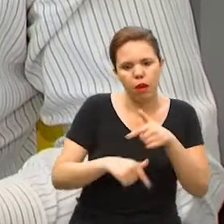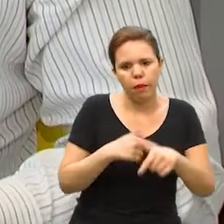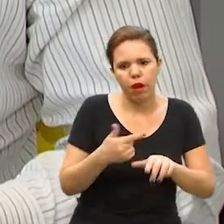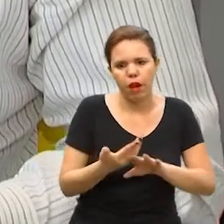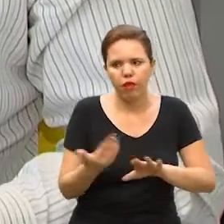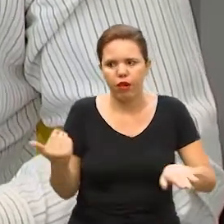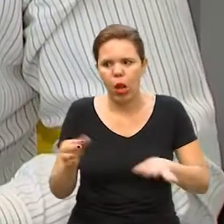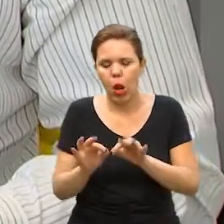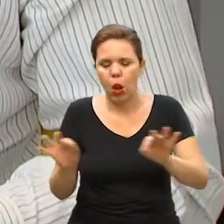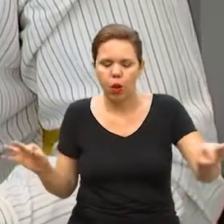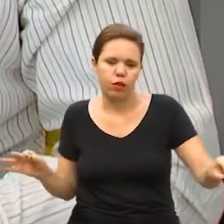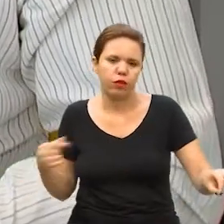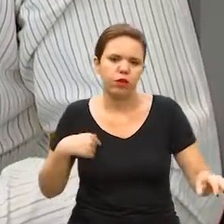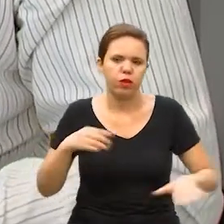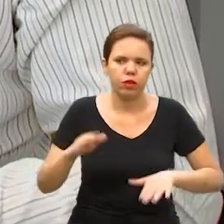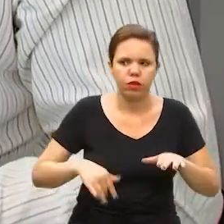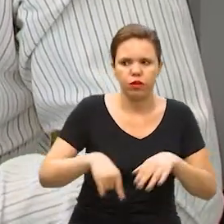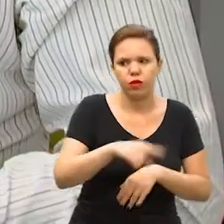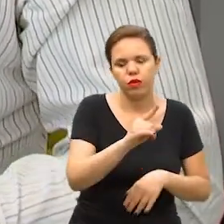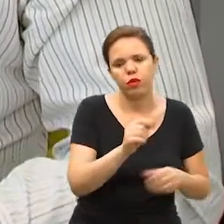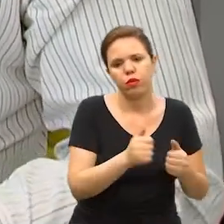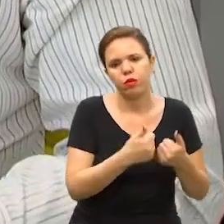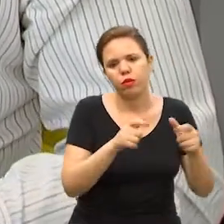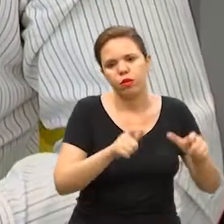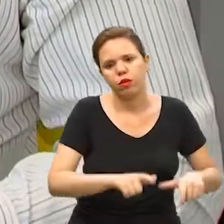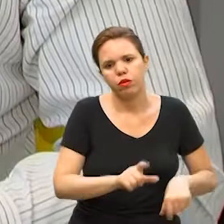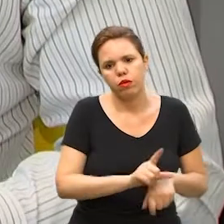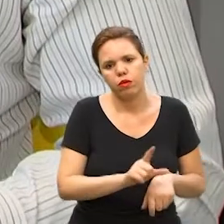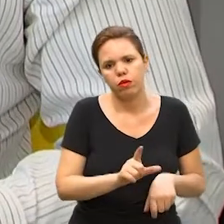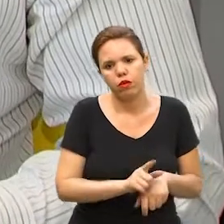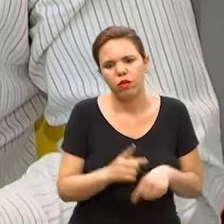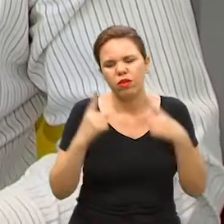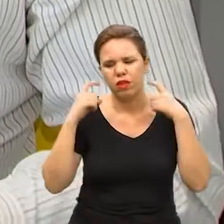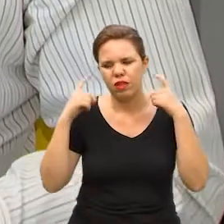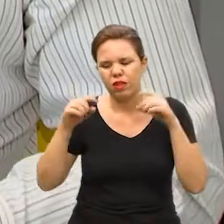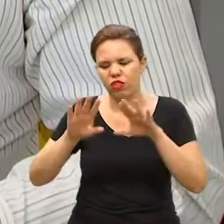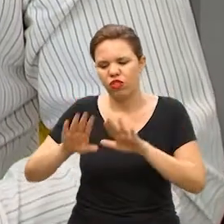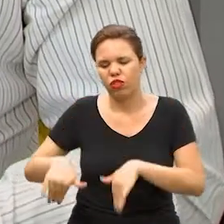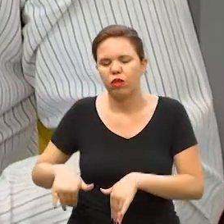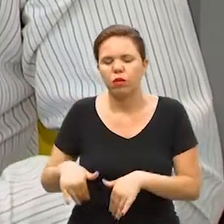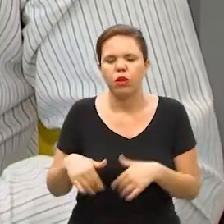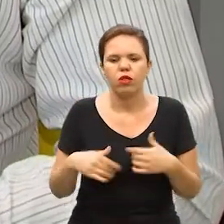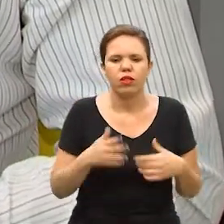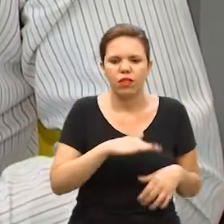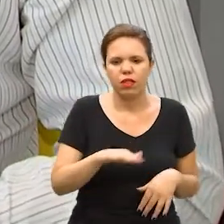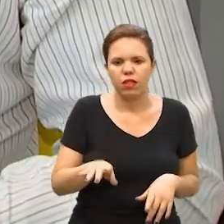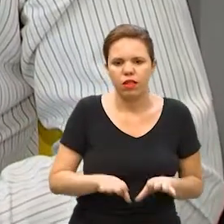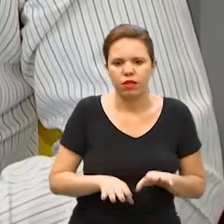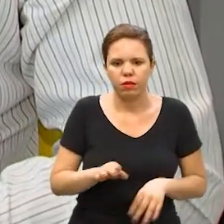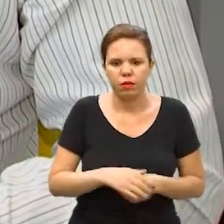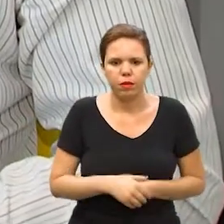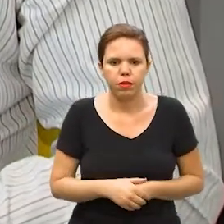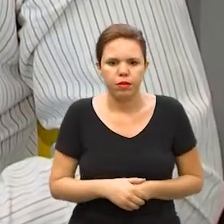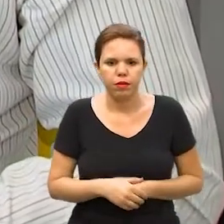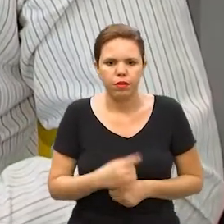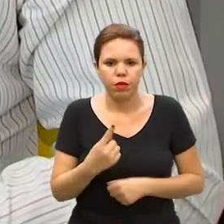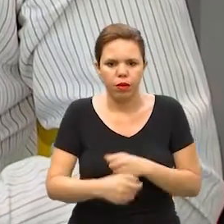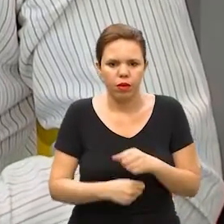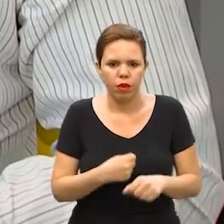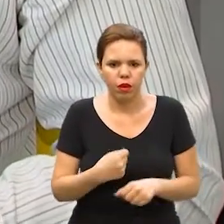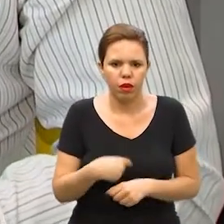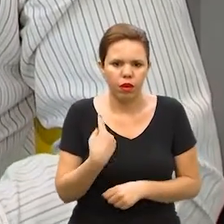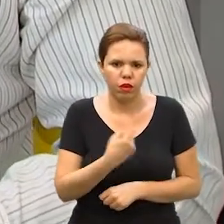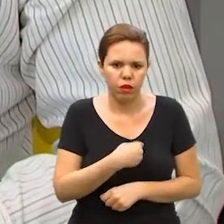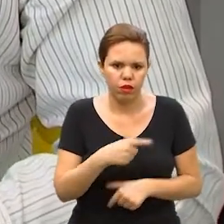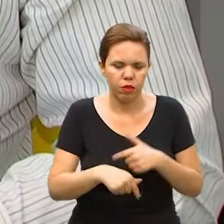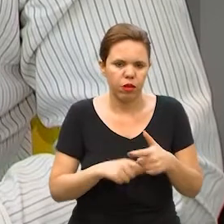de casa. Eu muitas vezes ia para uma padaria para sair do barulho das crianças e por um ano a gente